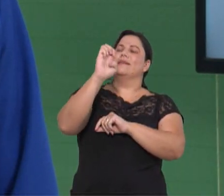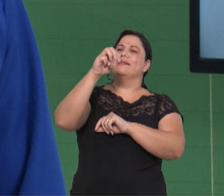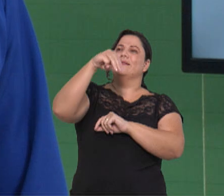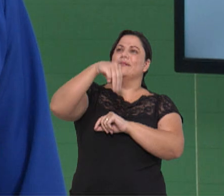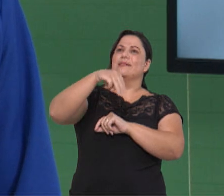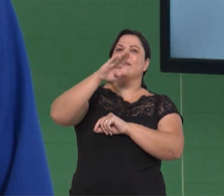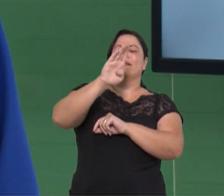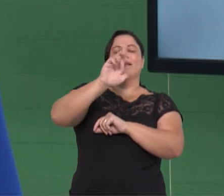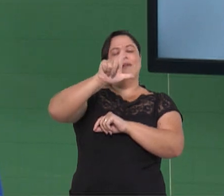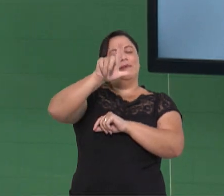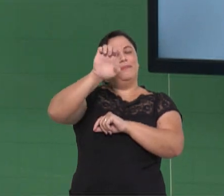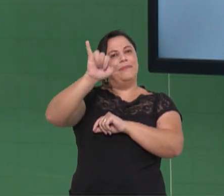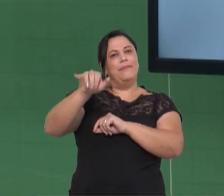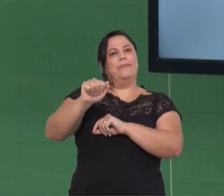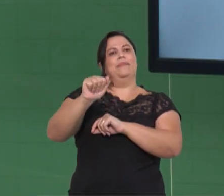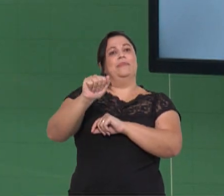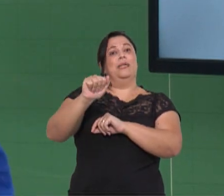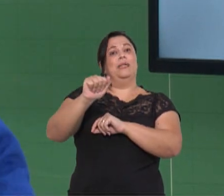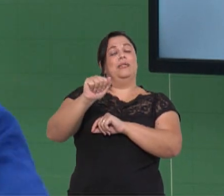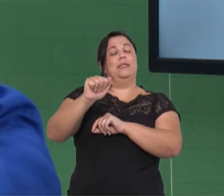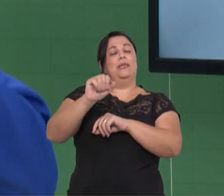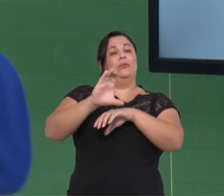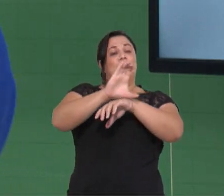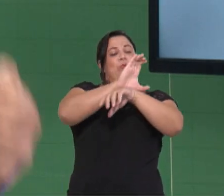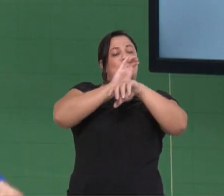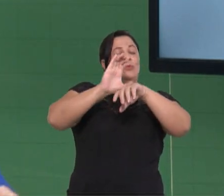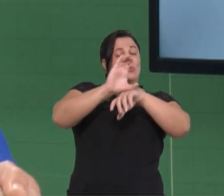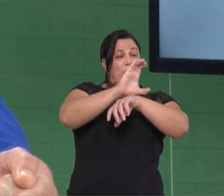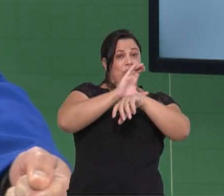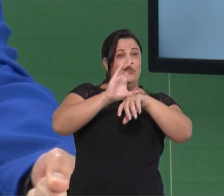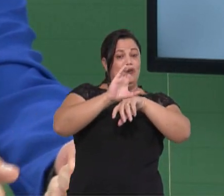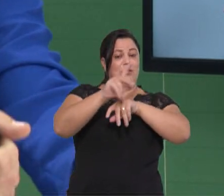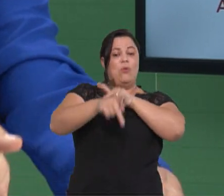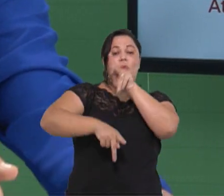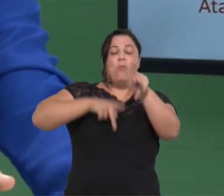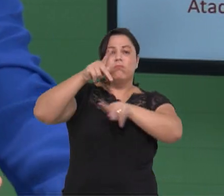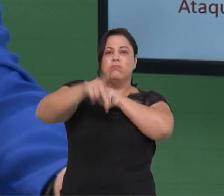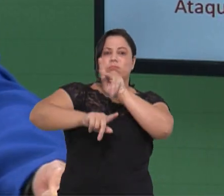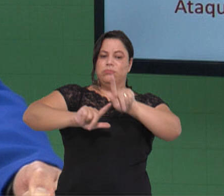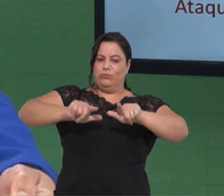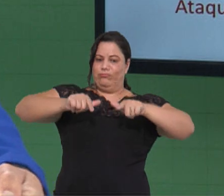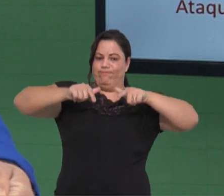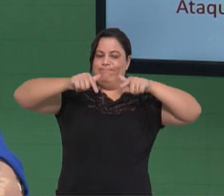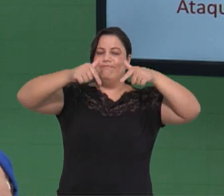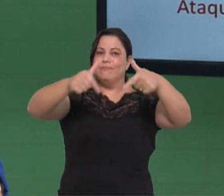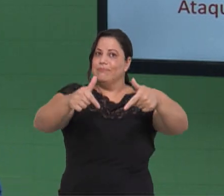Assembleia Nacional com o seu exército, o povo foi lutar em favor, os sans-culottes,